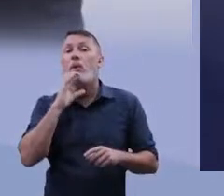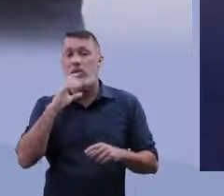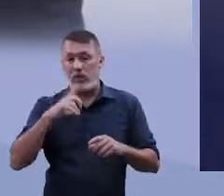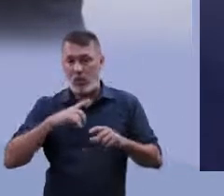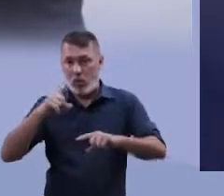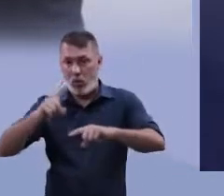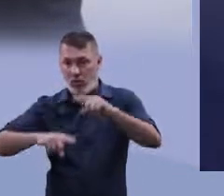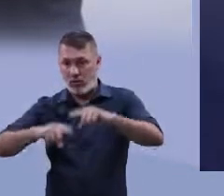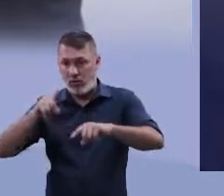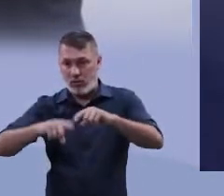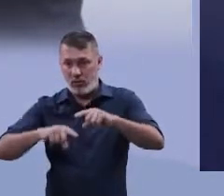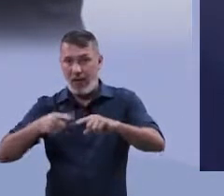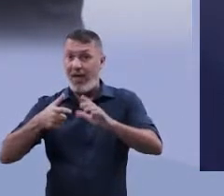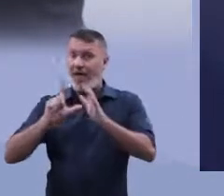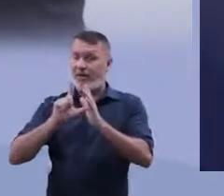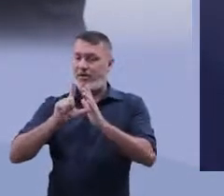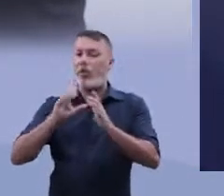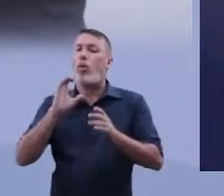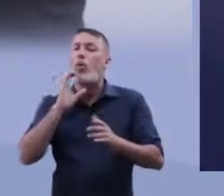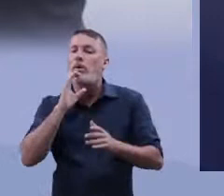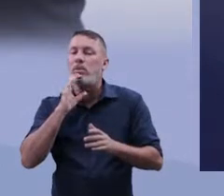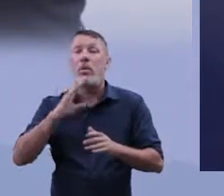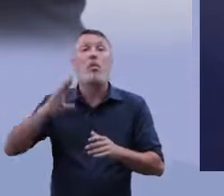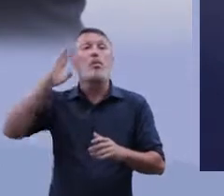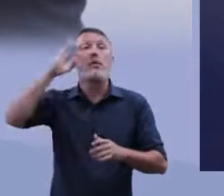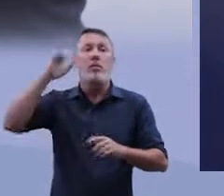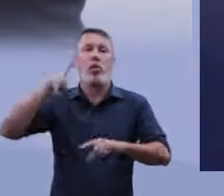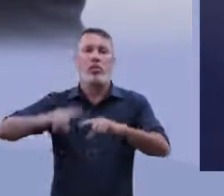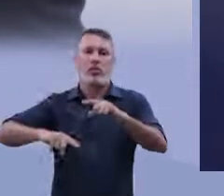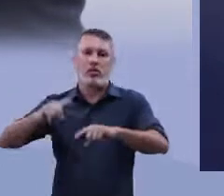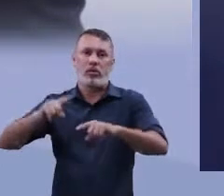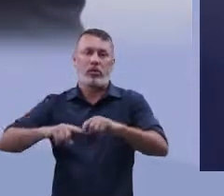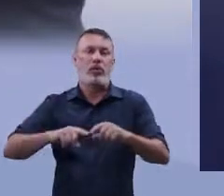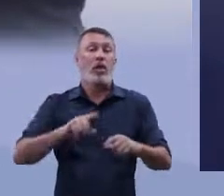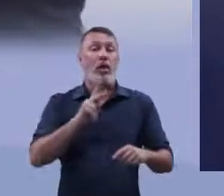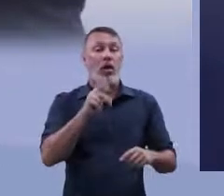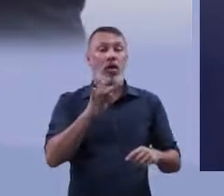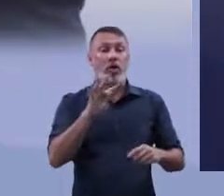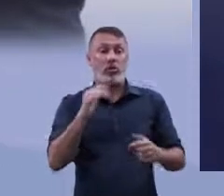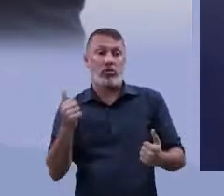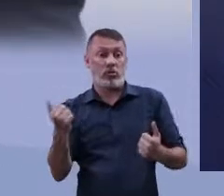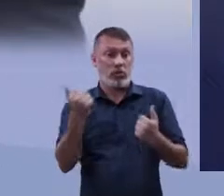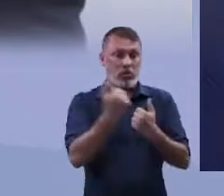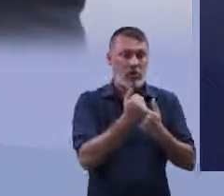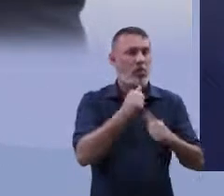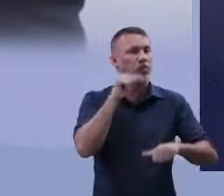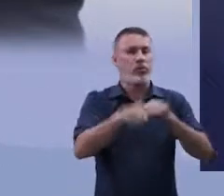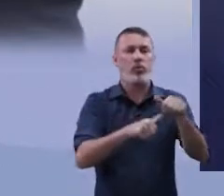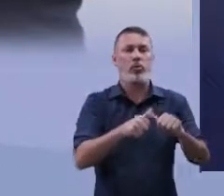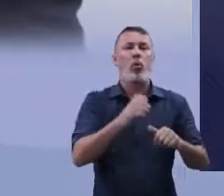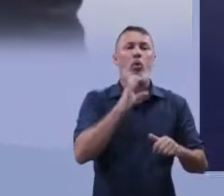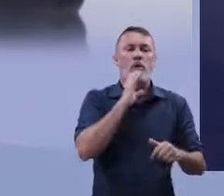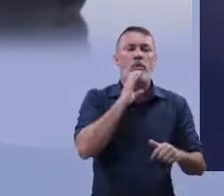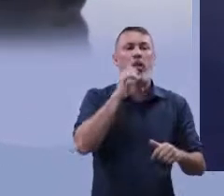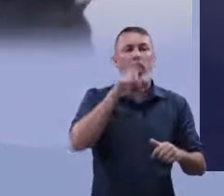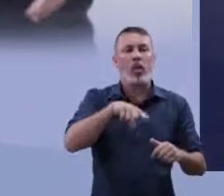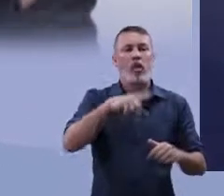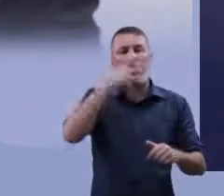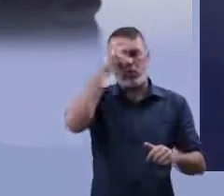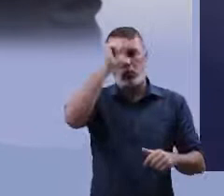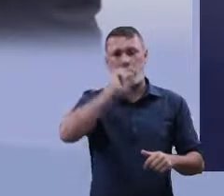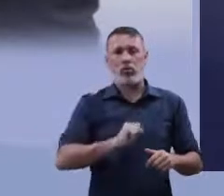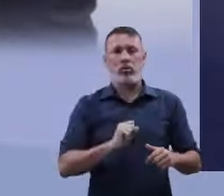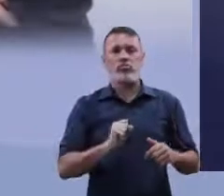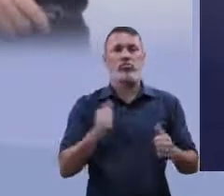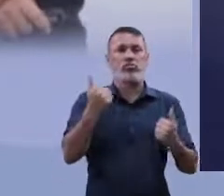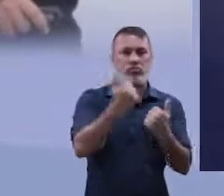estava no objeto e a partir de Kant, então, há uma revolução e o conhecimento está no sujeito. Bom, pessoal, a